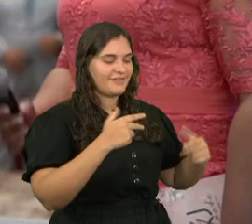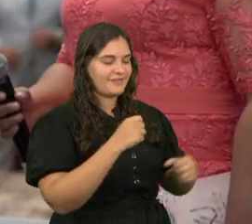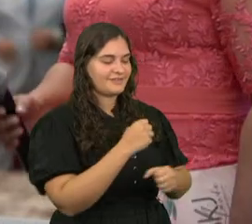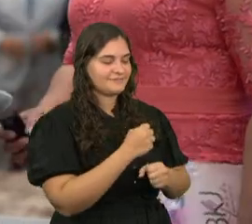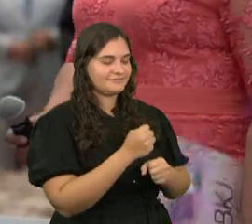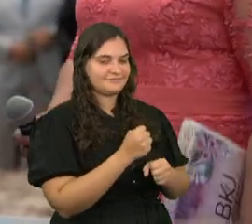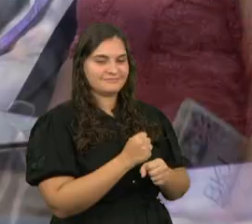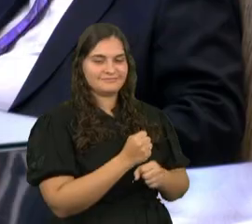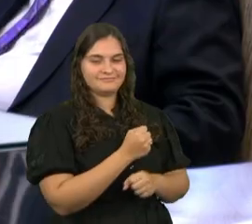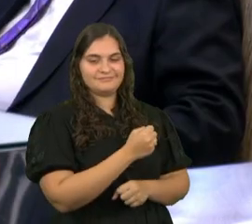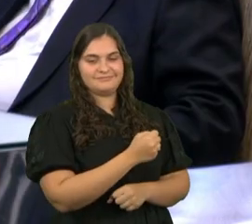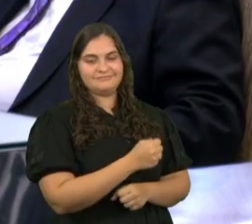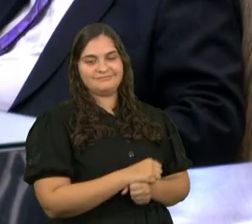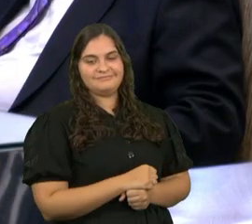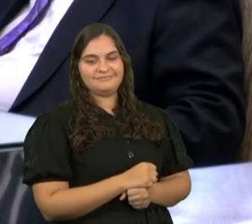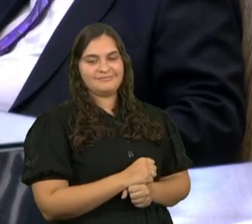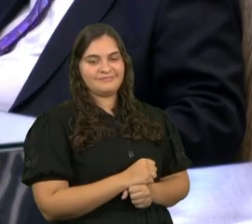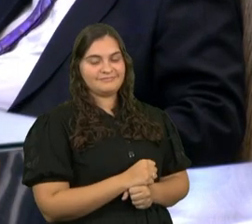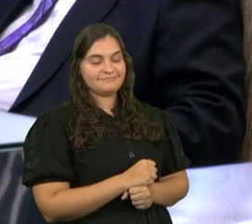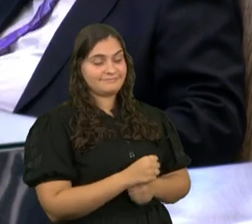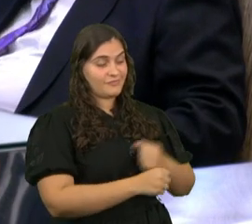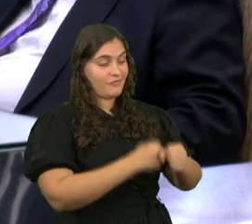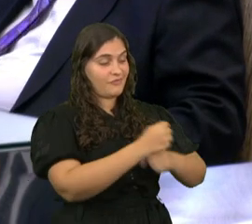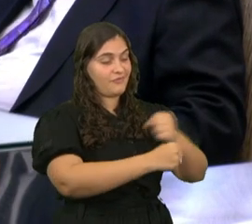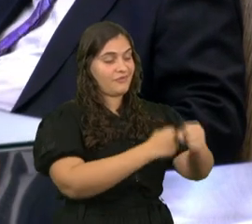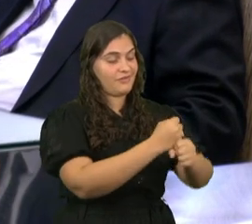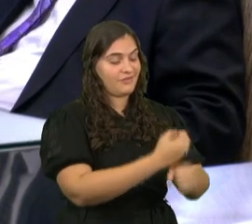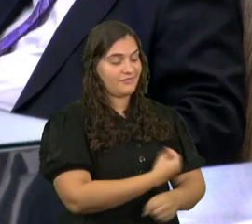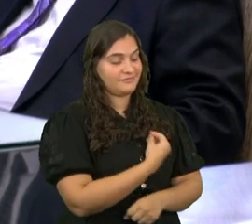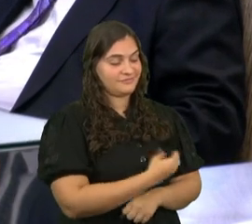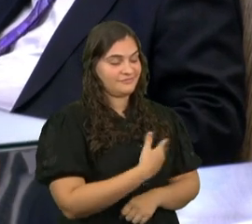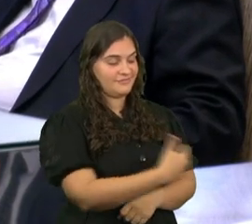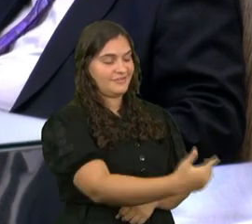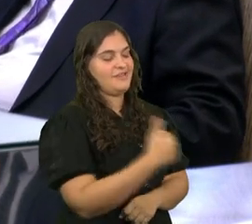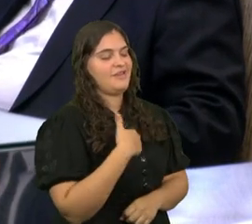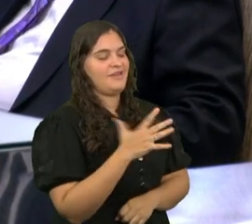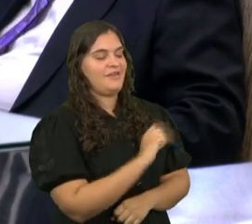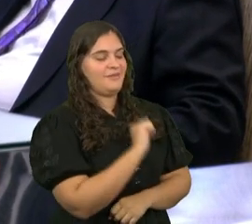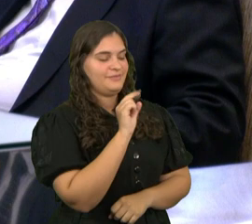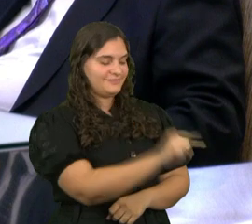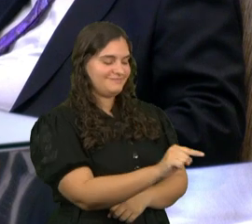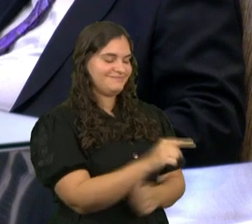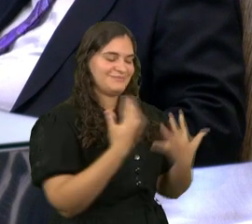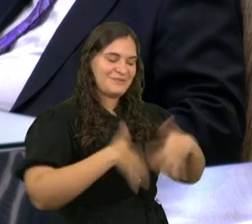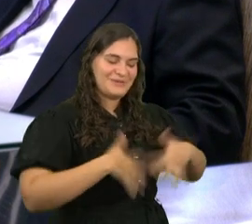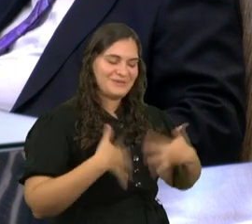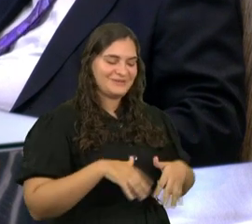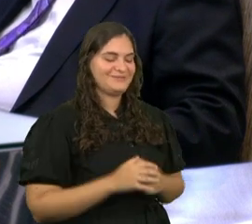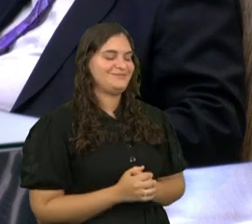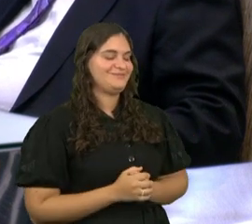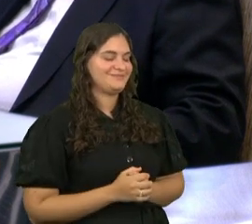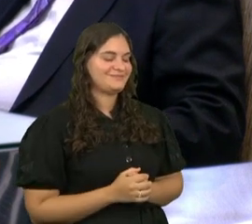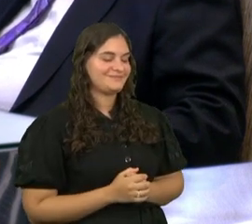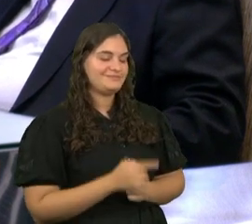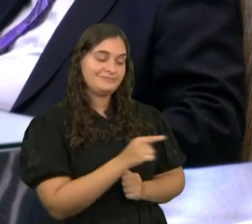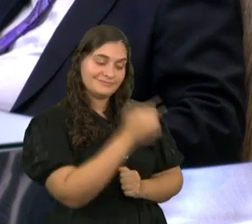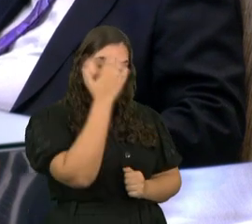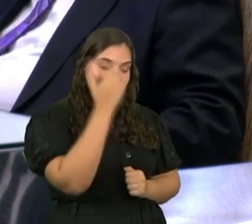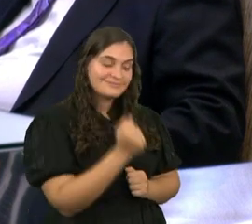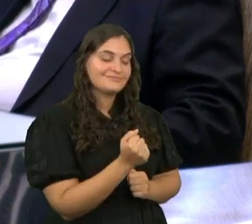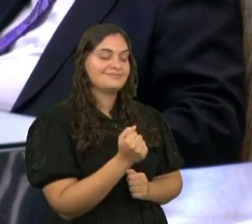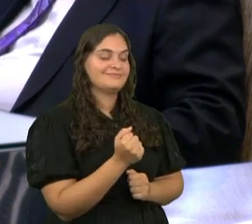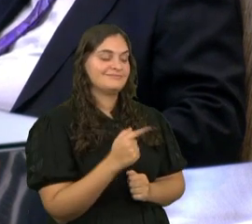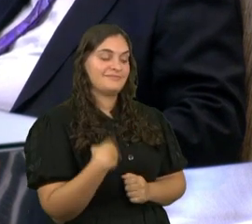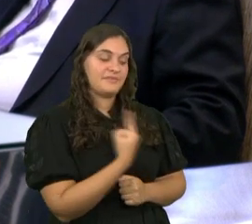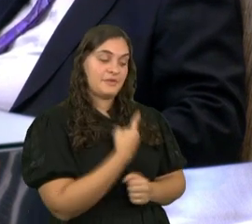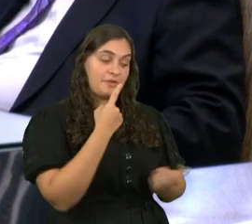Benjamin está aqui, eu lhe amo. Amém? Lhe amo e muito. E o Senhor sabe do nosso